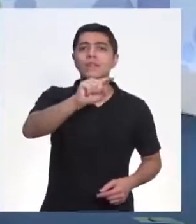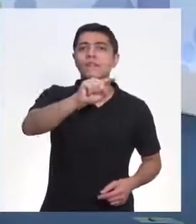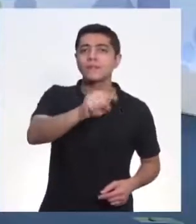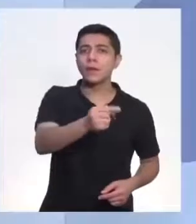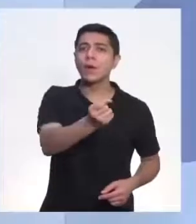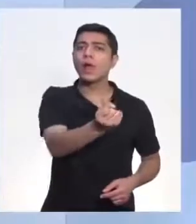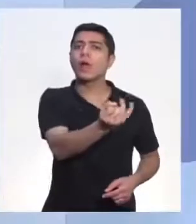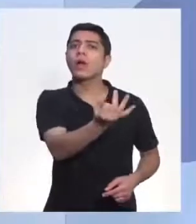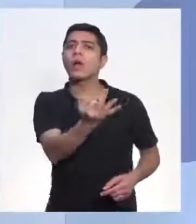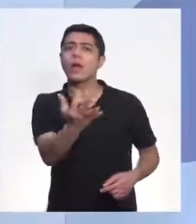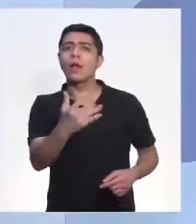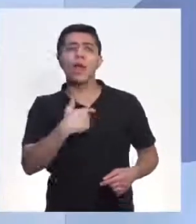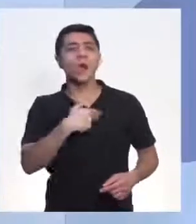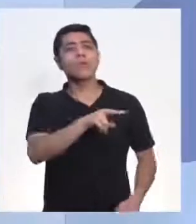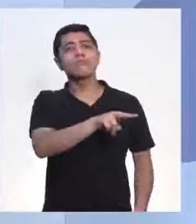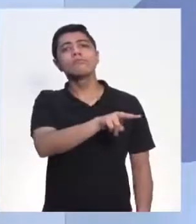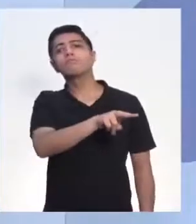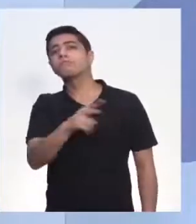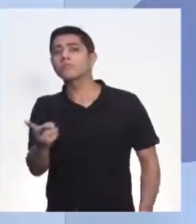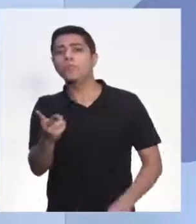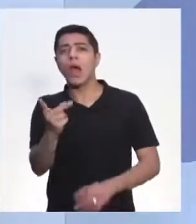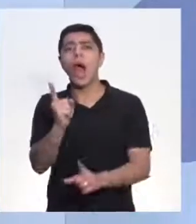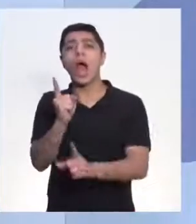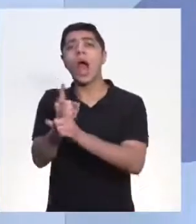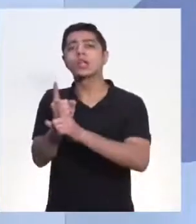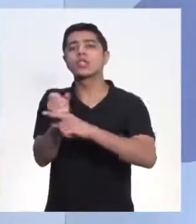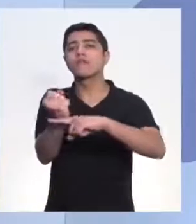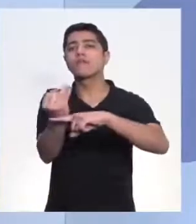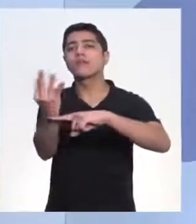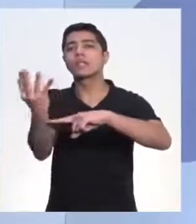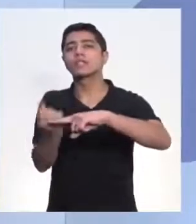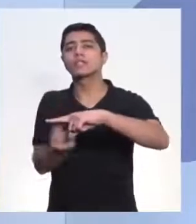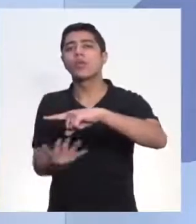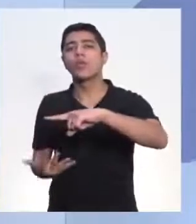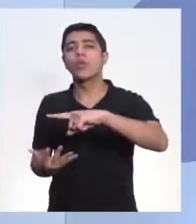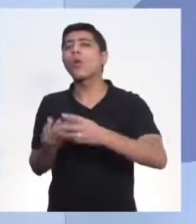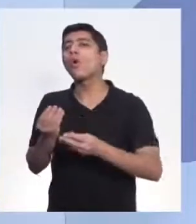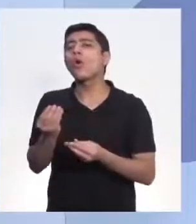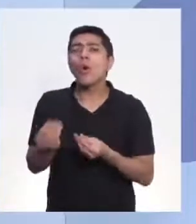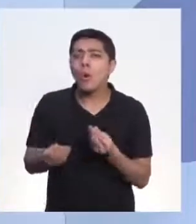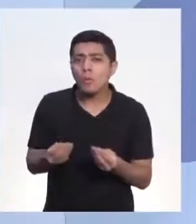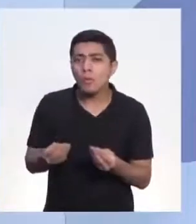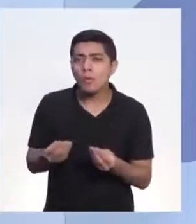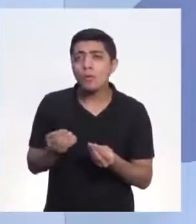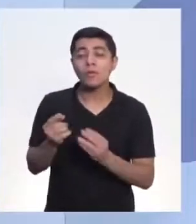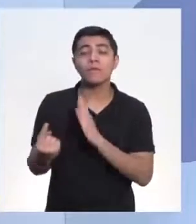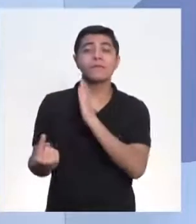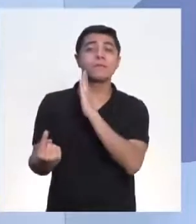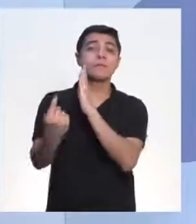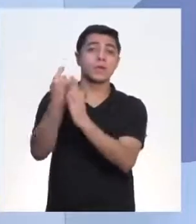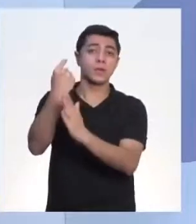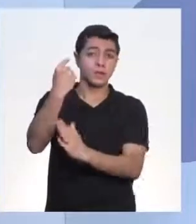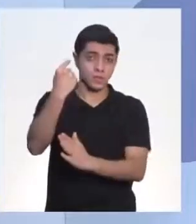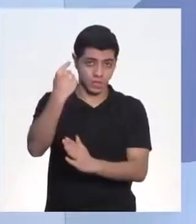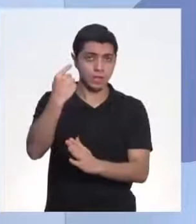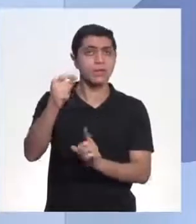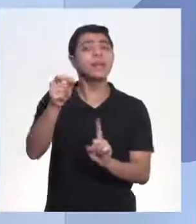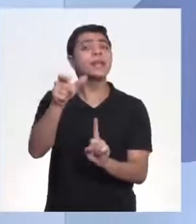Ó, a pergunta foi boa aí. Como eu posso achar a fração partindo do decimal? Foi questionado